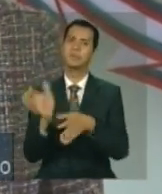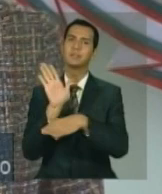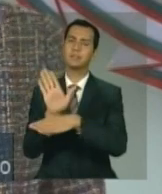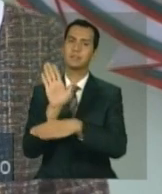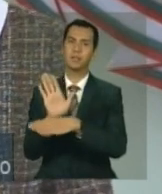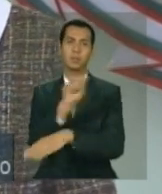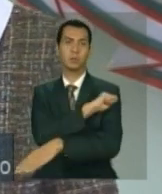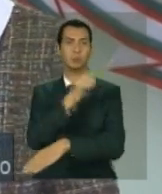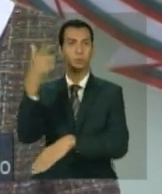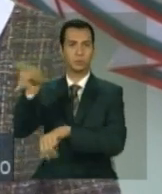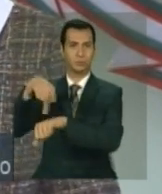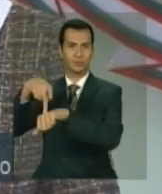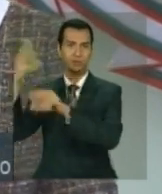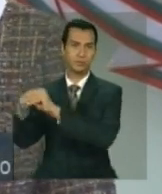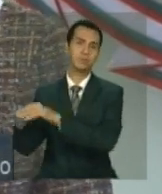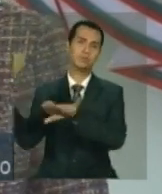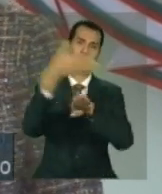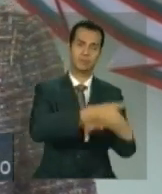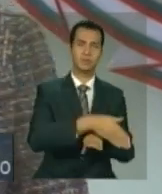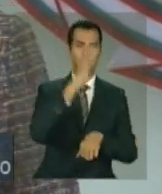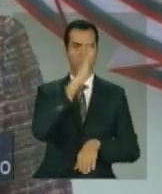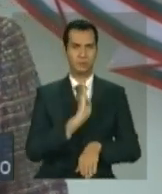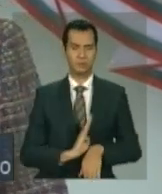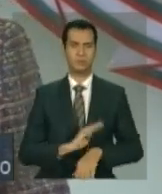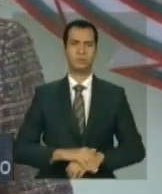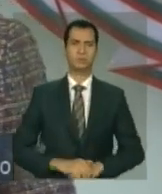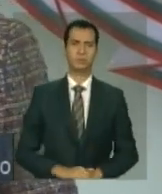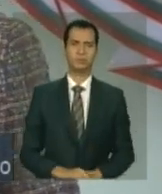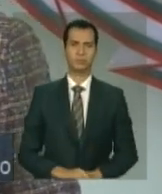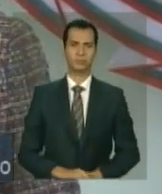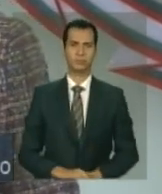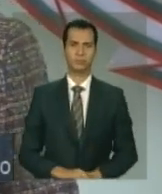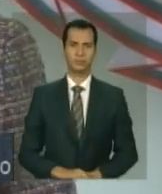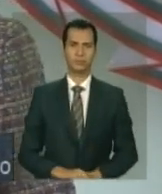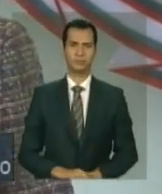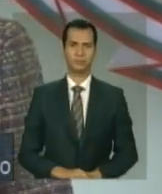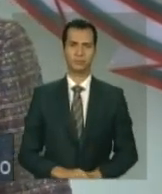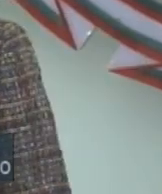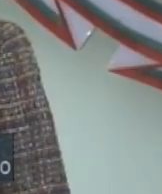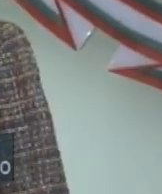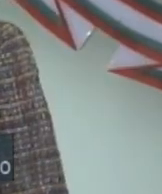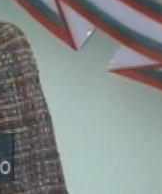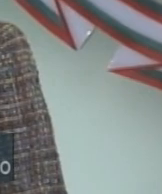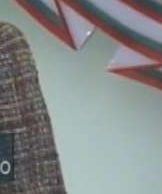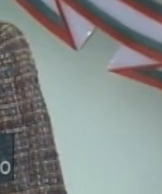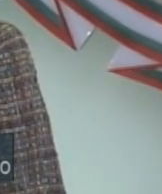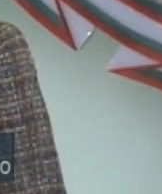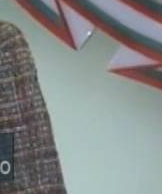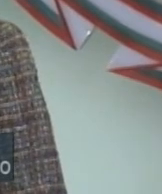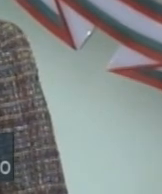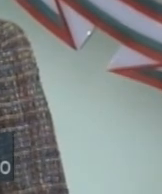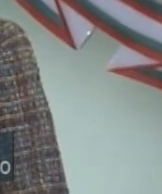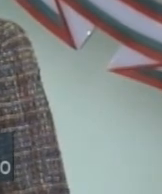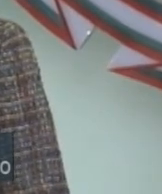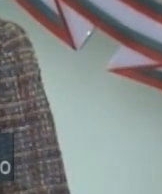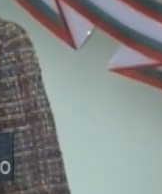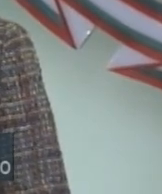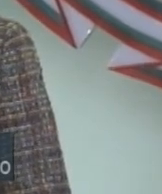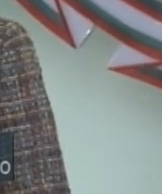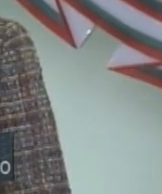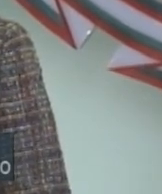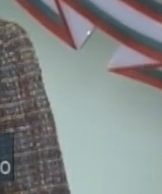atenção na política, a qual é a estimulante estimulina de estudantes, brasileiros estudantes, que estão estudando em outros universitários